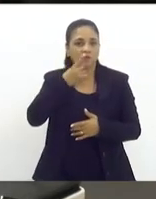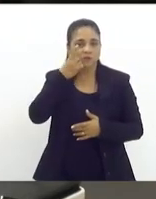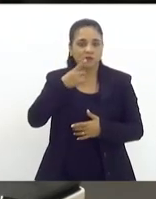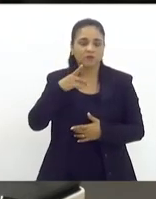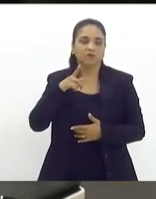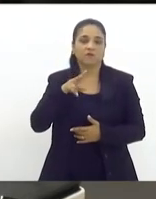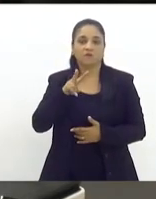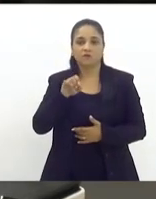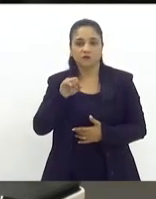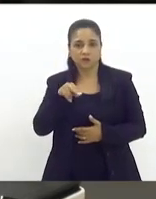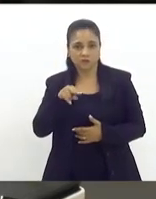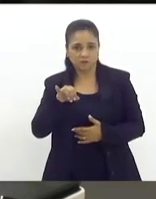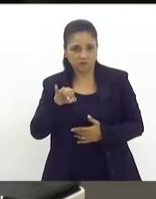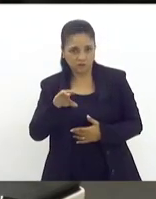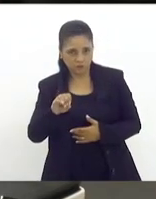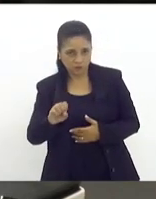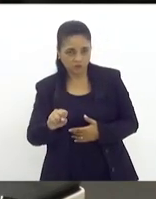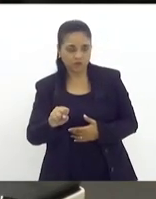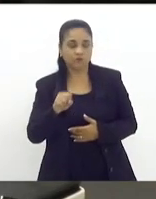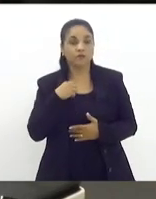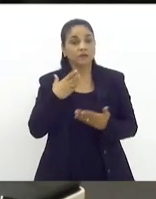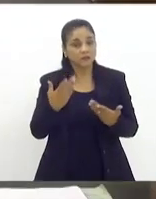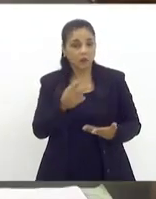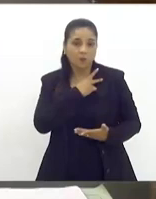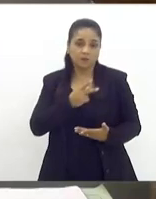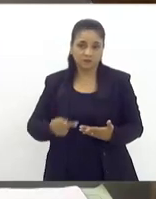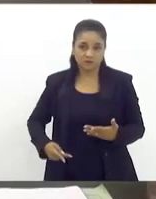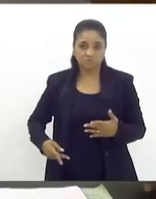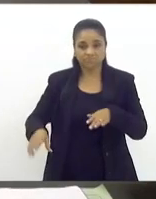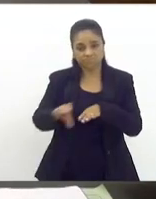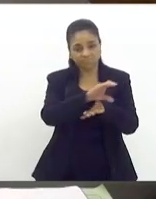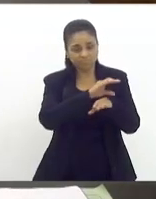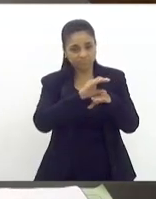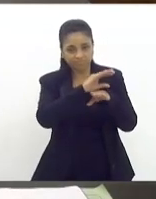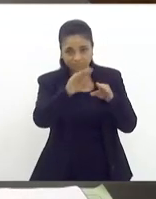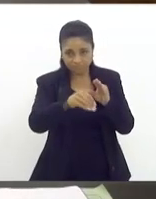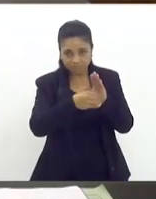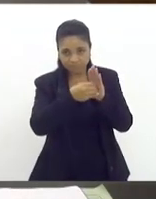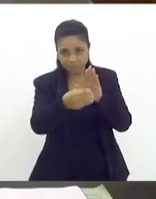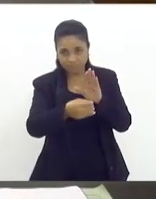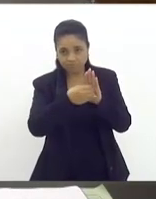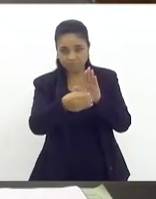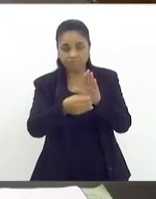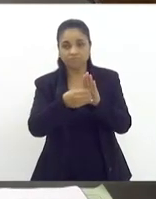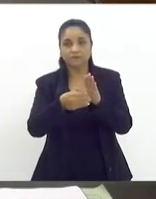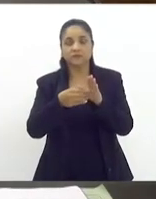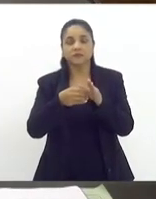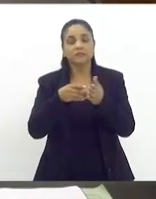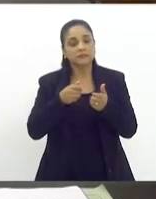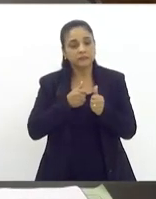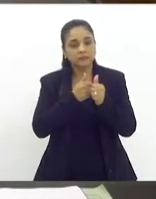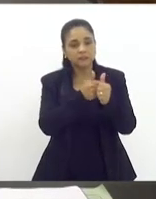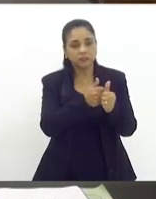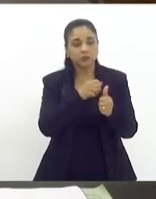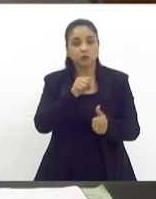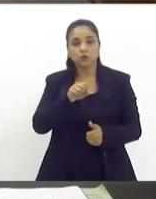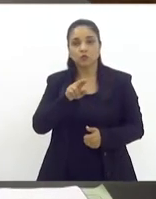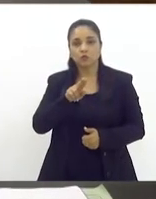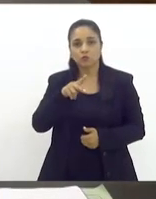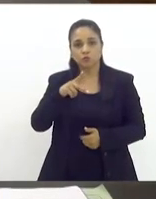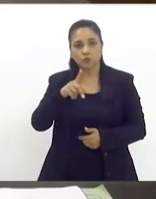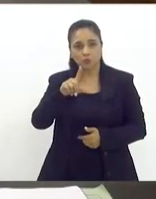Cozzolino. Senhor presidente, parecer pela inconstitucionalidade, seguindo a orientação do Supremo Tribunal Federal nas